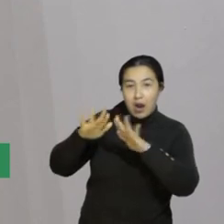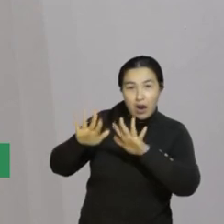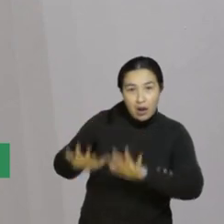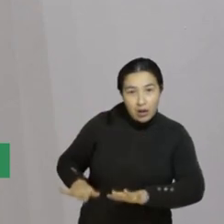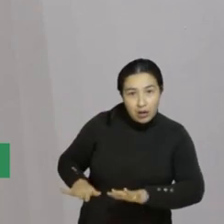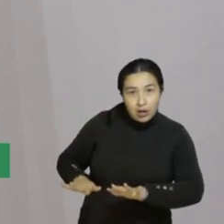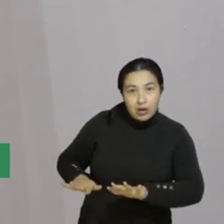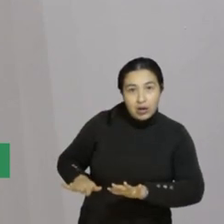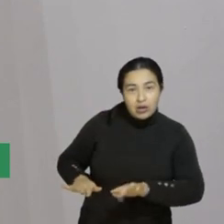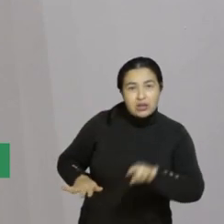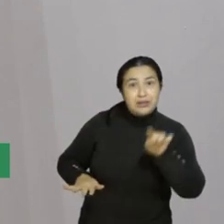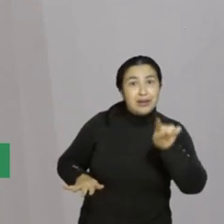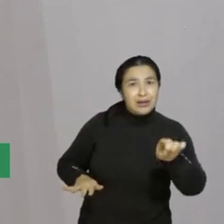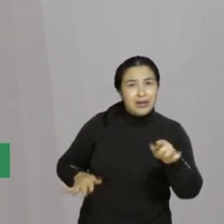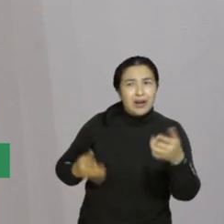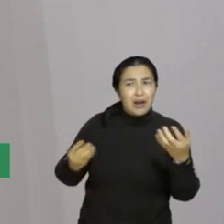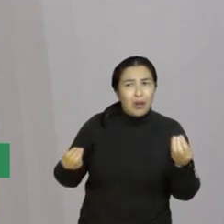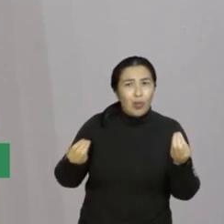da corregedora.